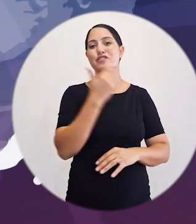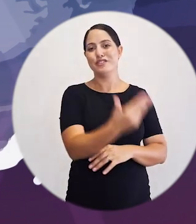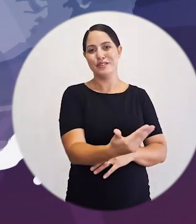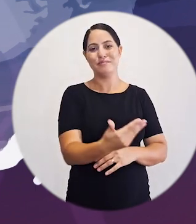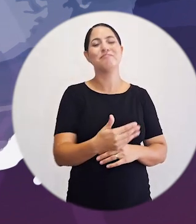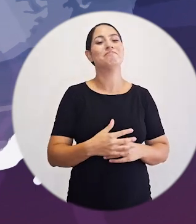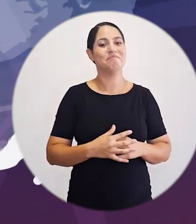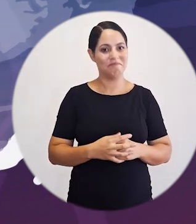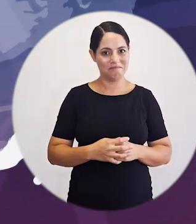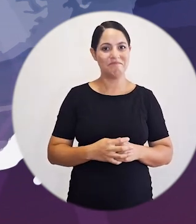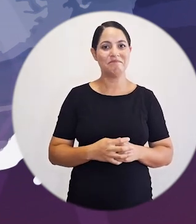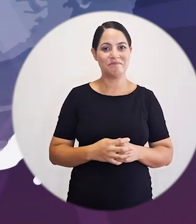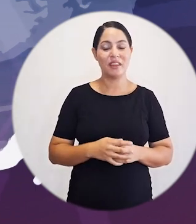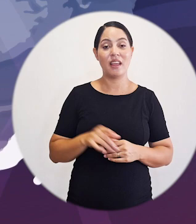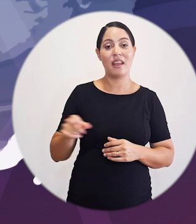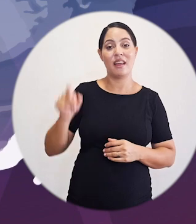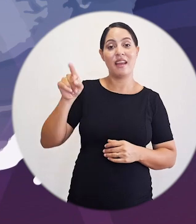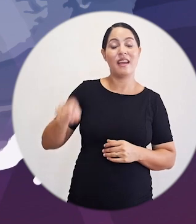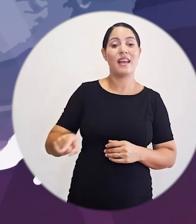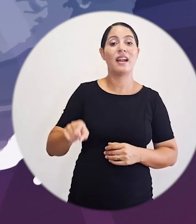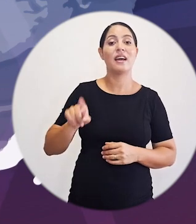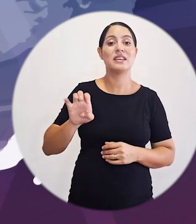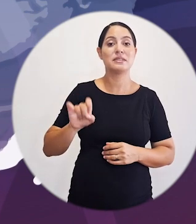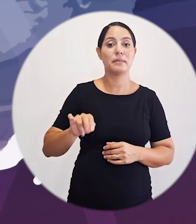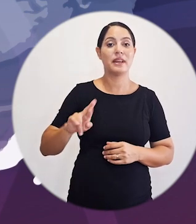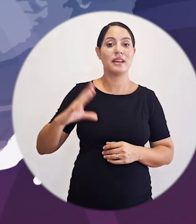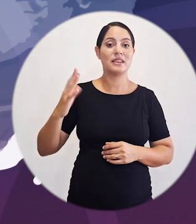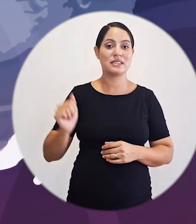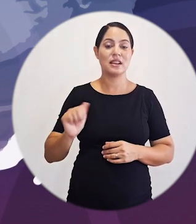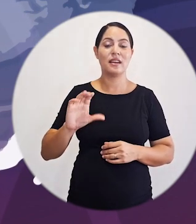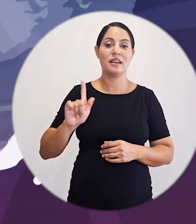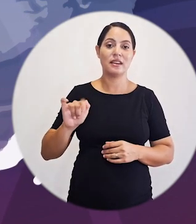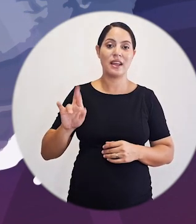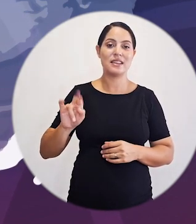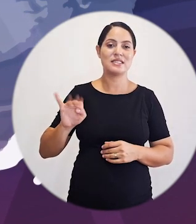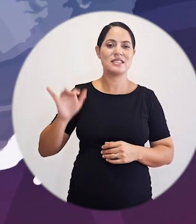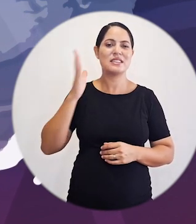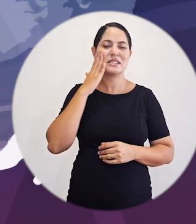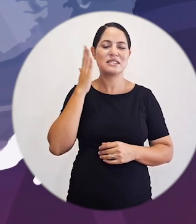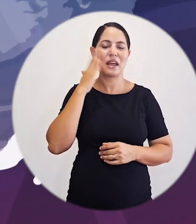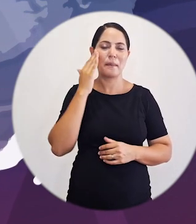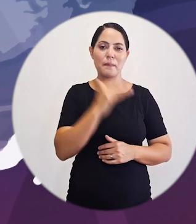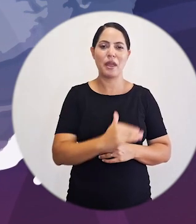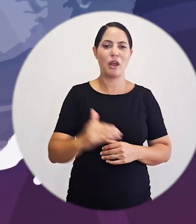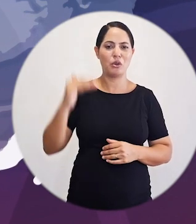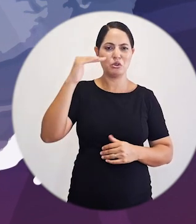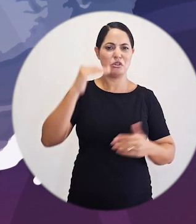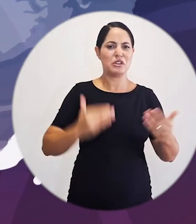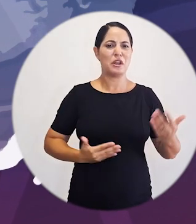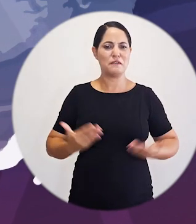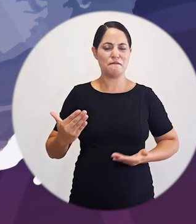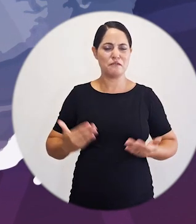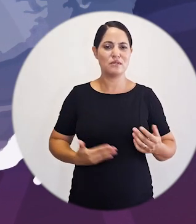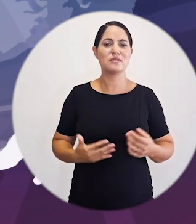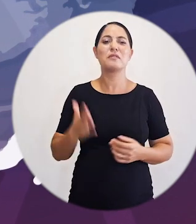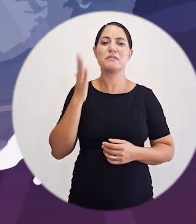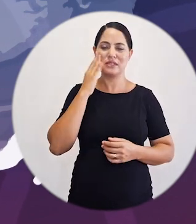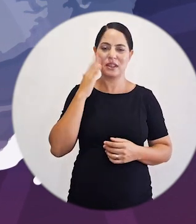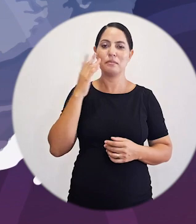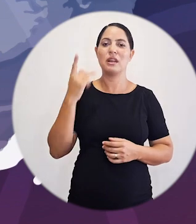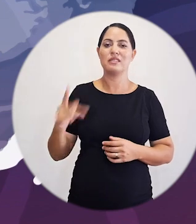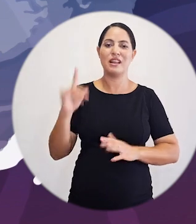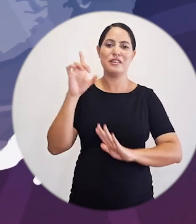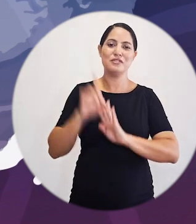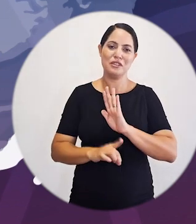jurídica, já que adotou o caráter de petição. Esperança Garcia demonstrava naquela época conhecer